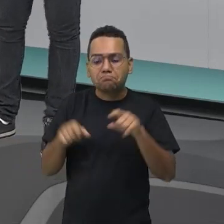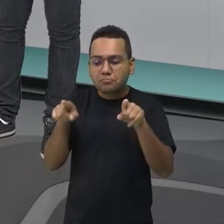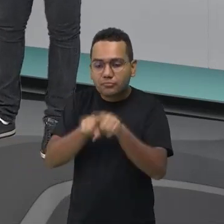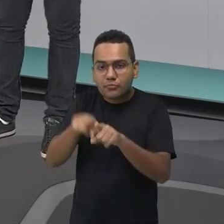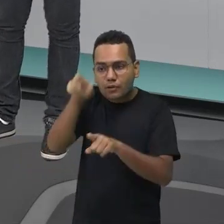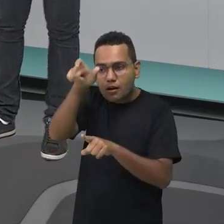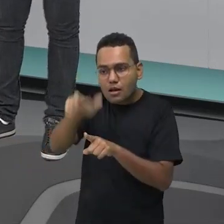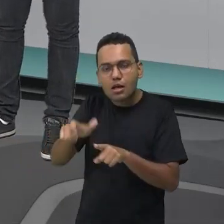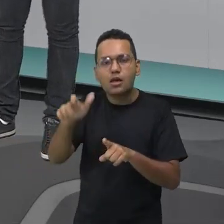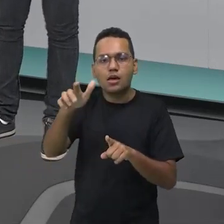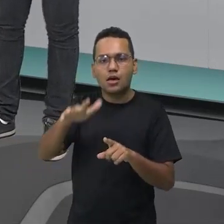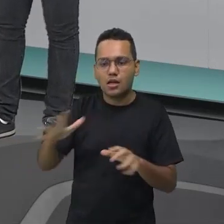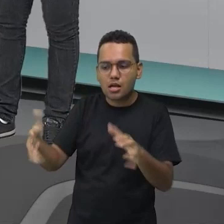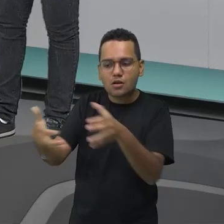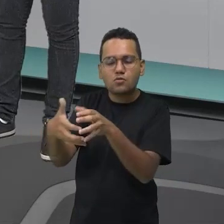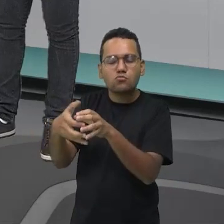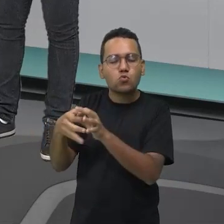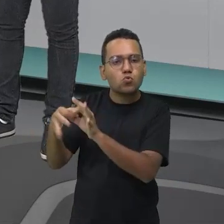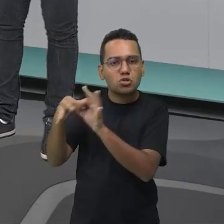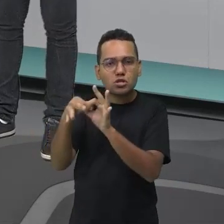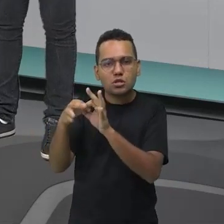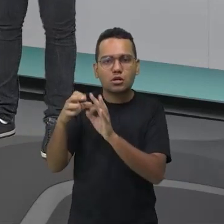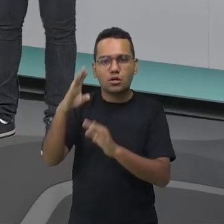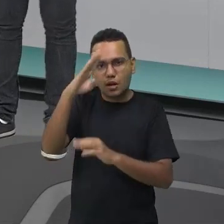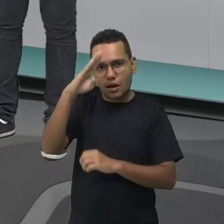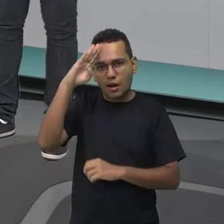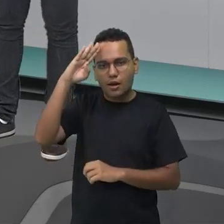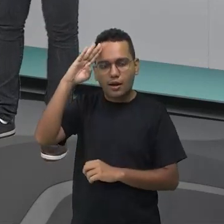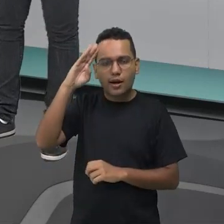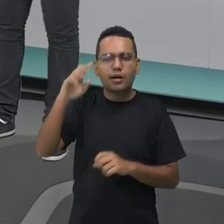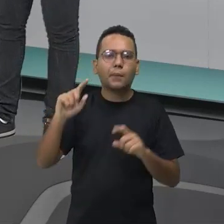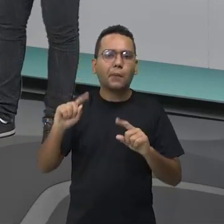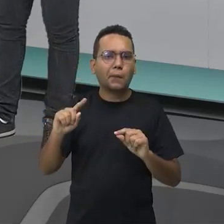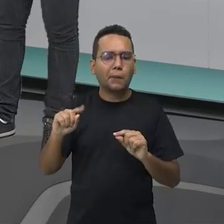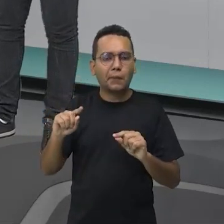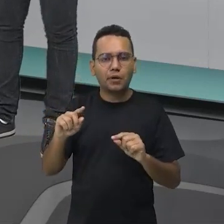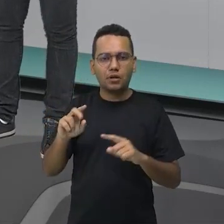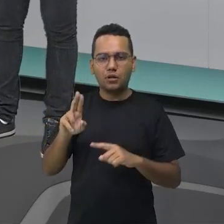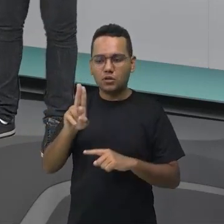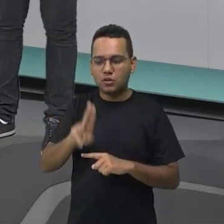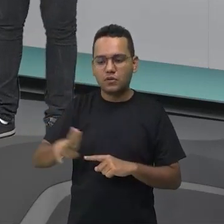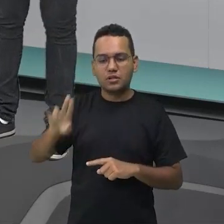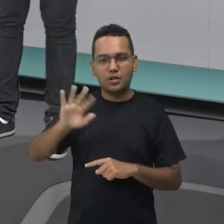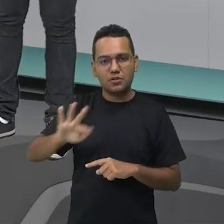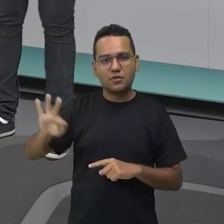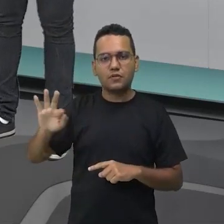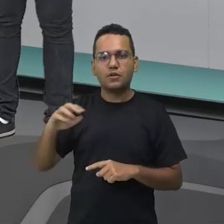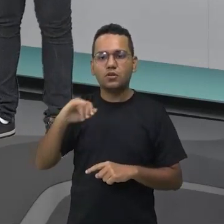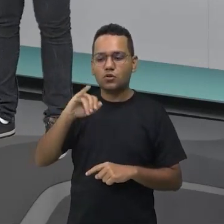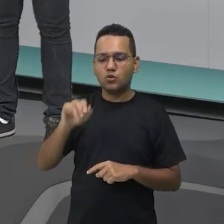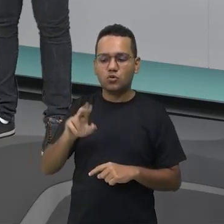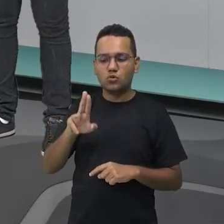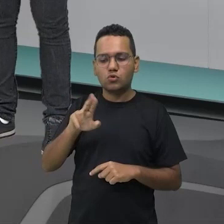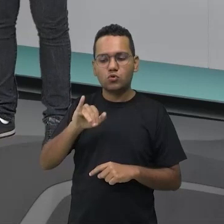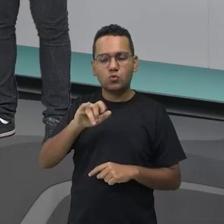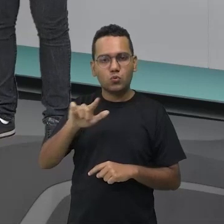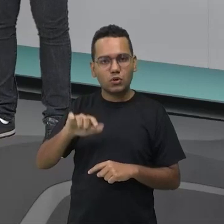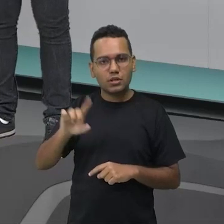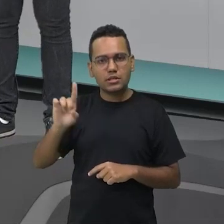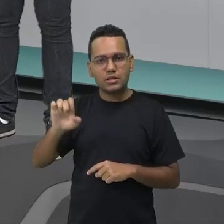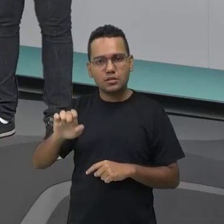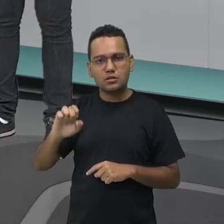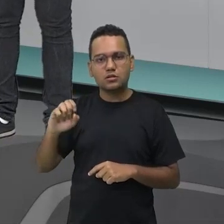ligada ao meio acadêmico, ou seja, ele faz parte, ele é membro da Universidade Federal de Juiz de Fora. Então a gente tem que lembrar